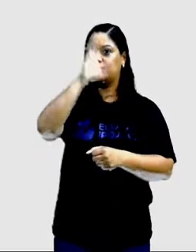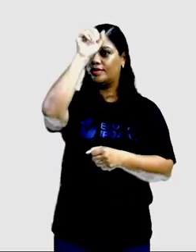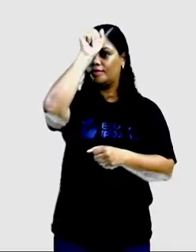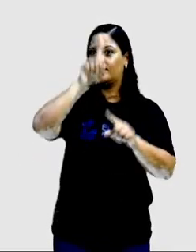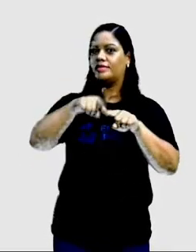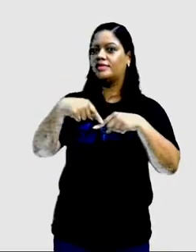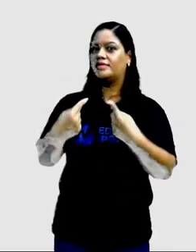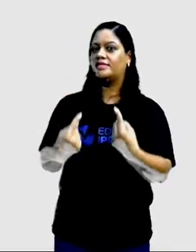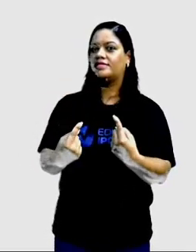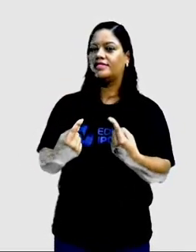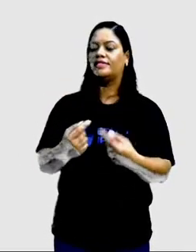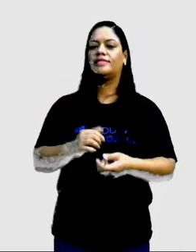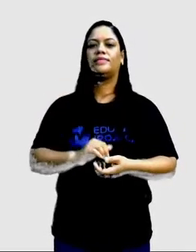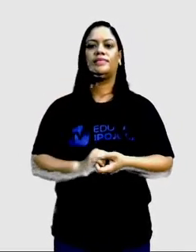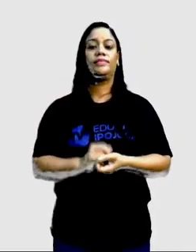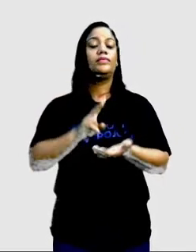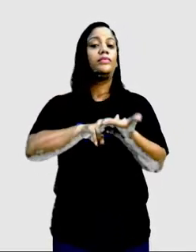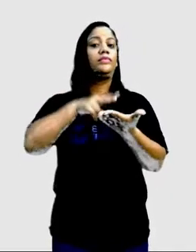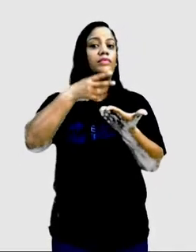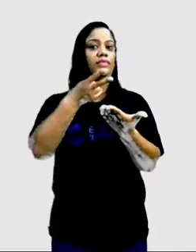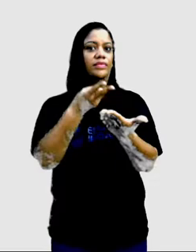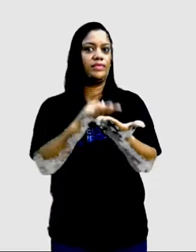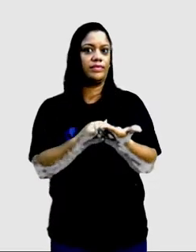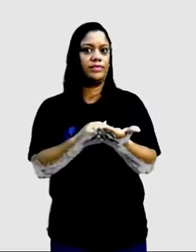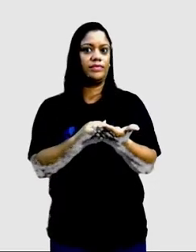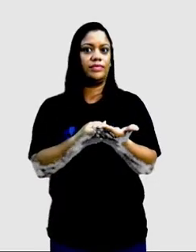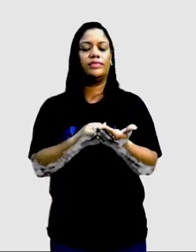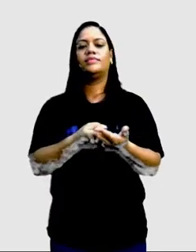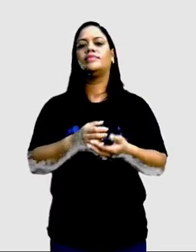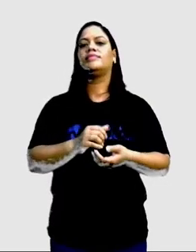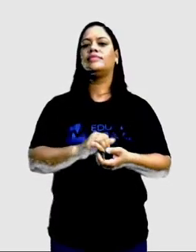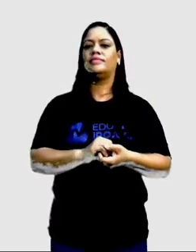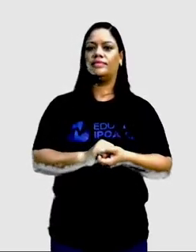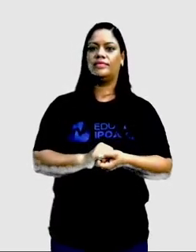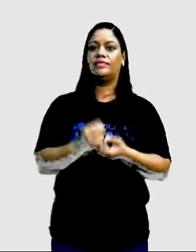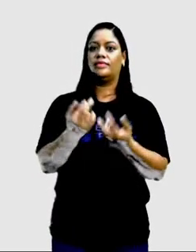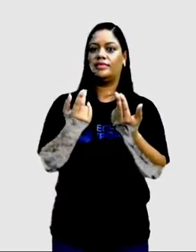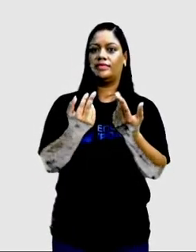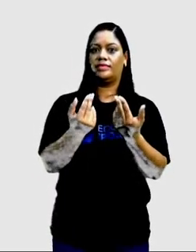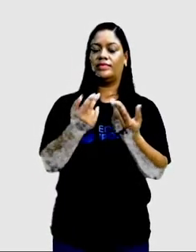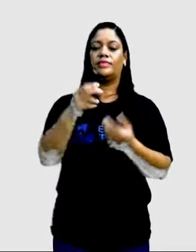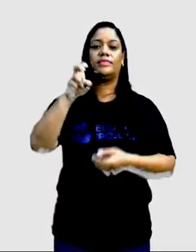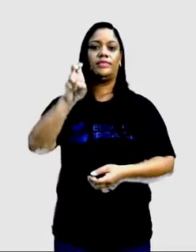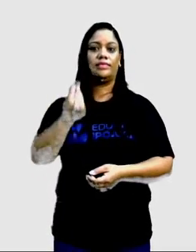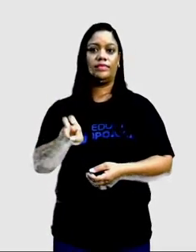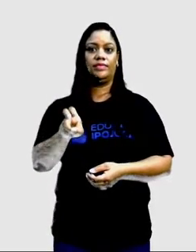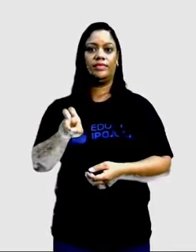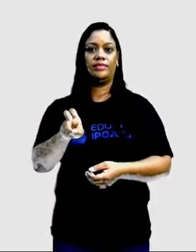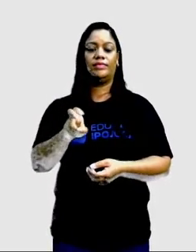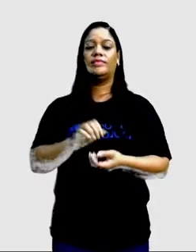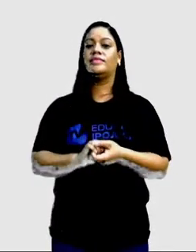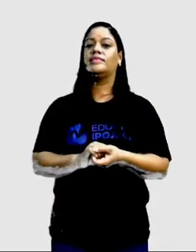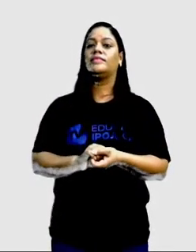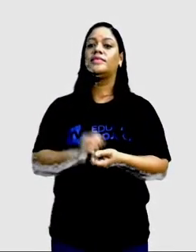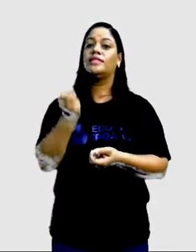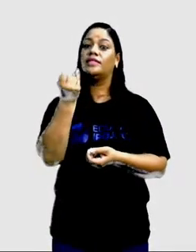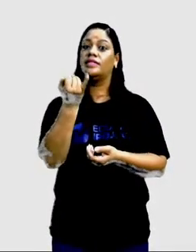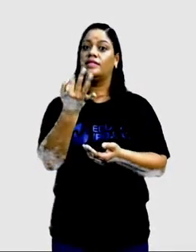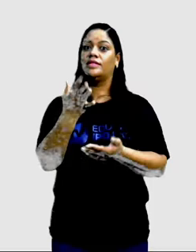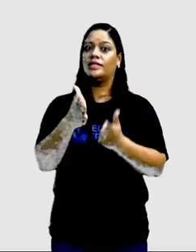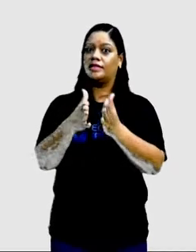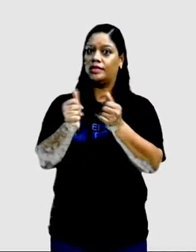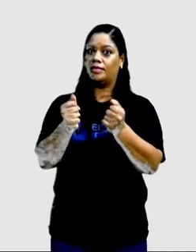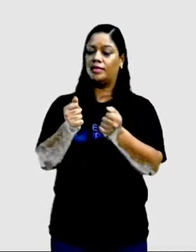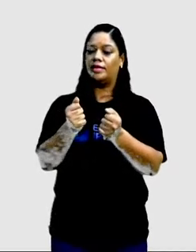mais. Numa multiplicação, o multiplicando é igual a 5 e o multiplicador é igual